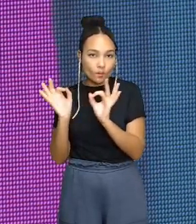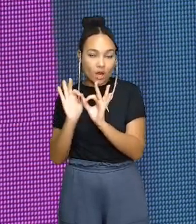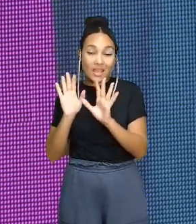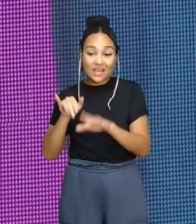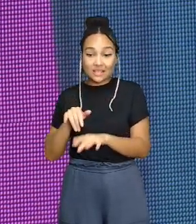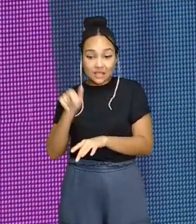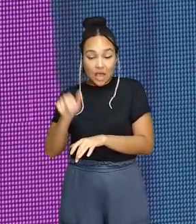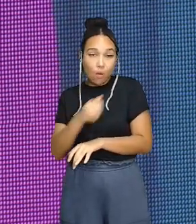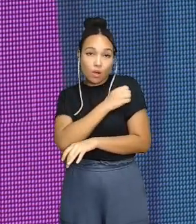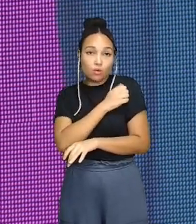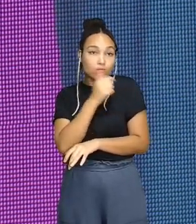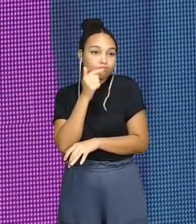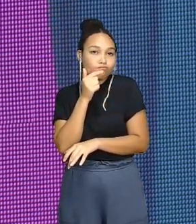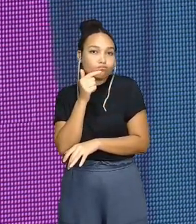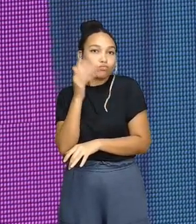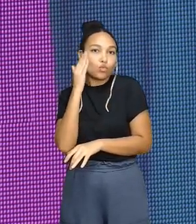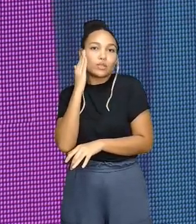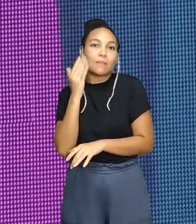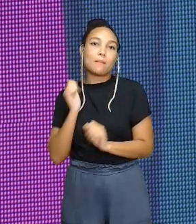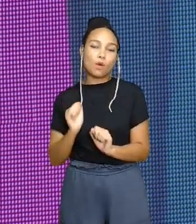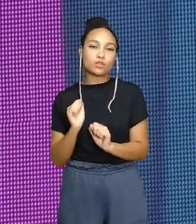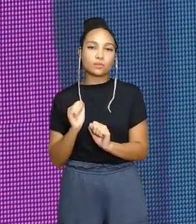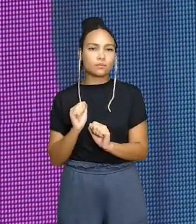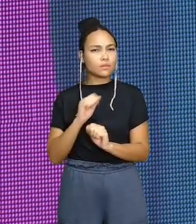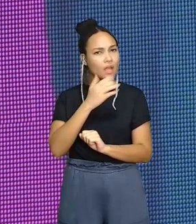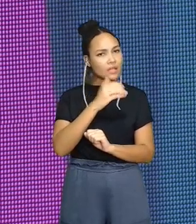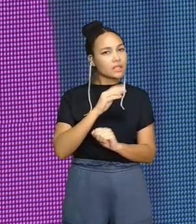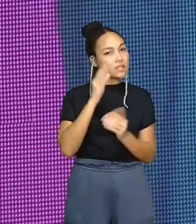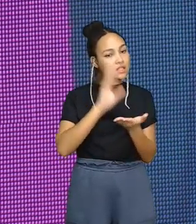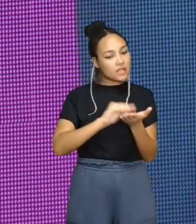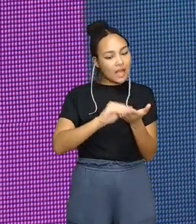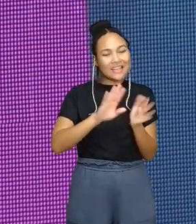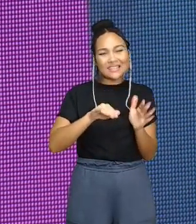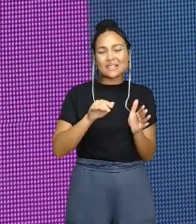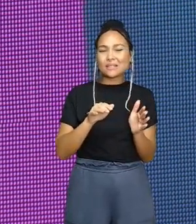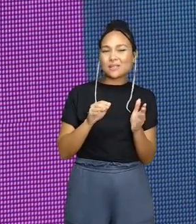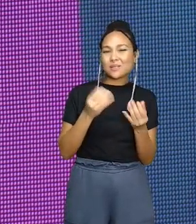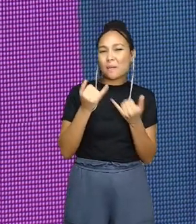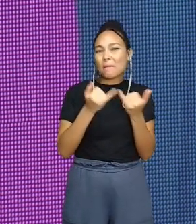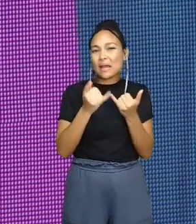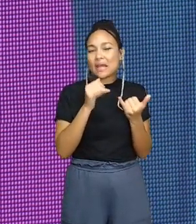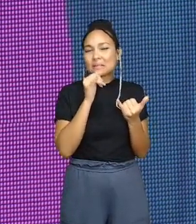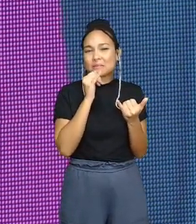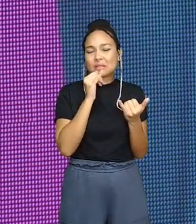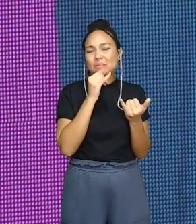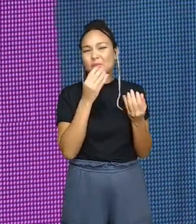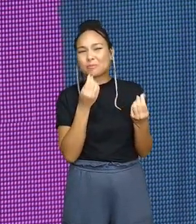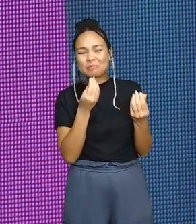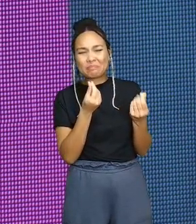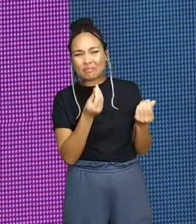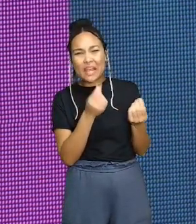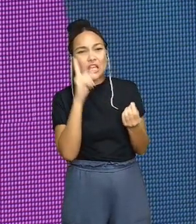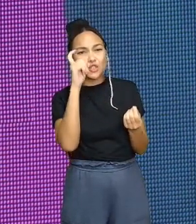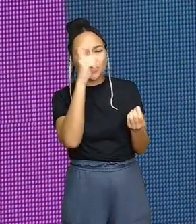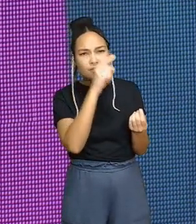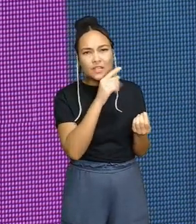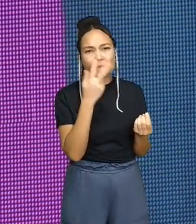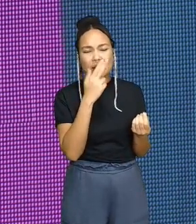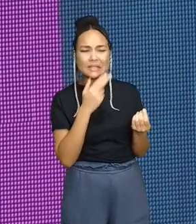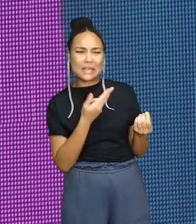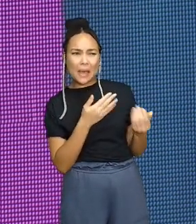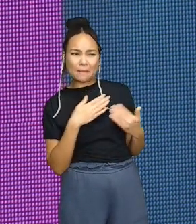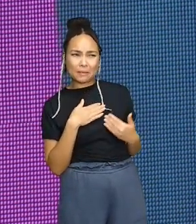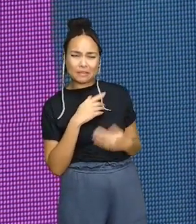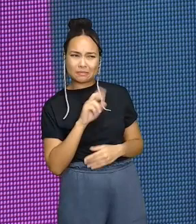ele pode. A ciência de dados pode parecer uma coisa um pouco hermética, assim, uma coisa que parece que não é para ele, né? Como é que a gente